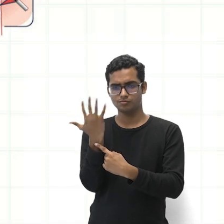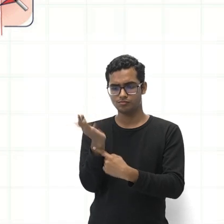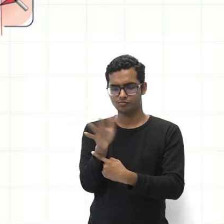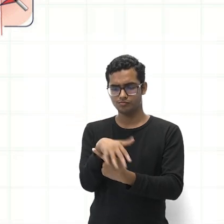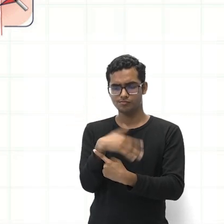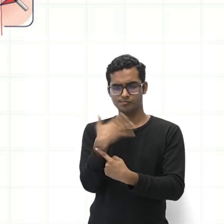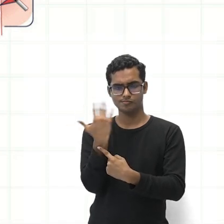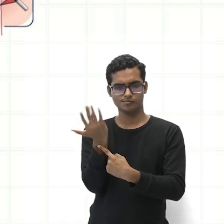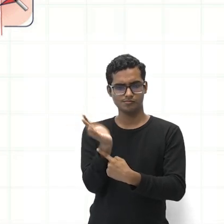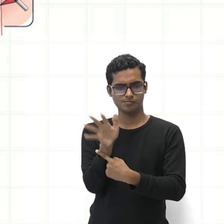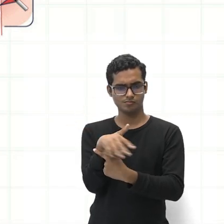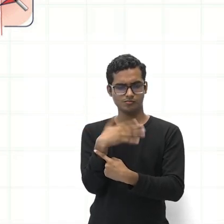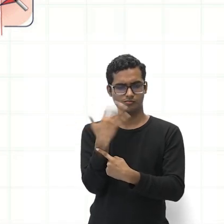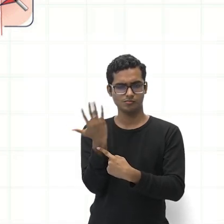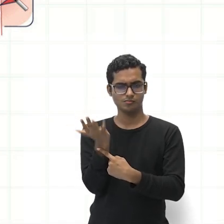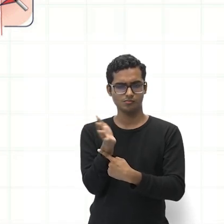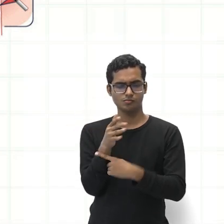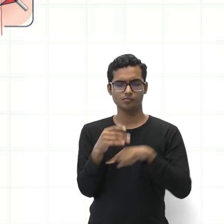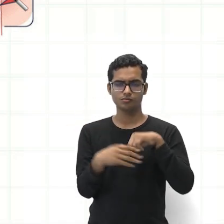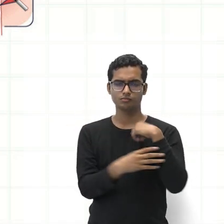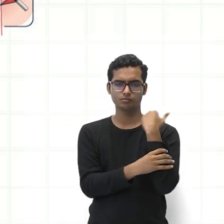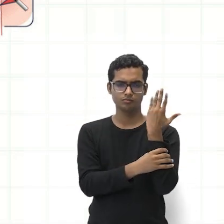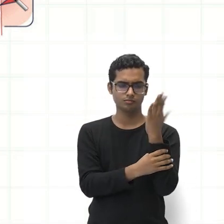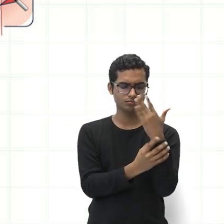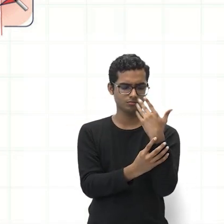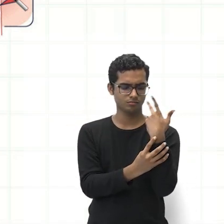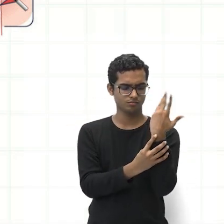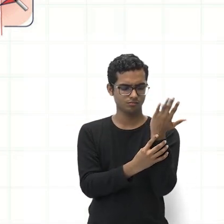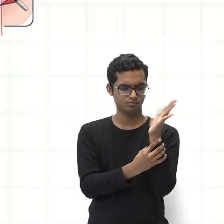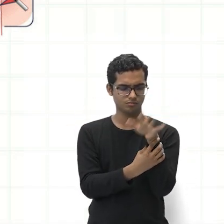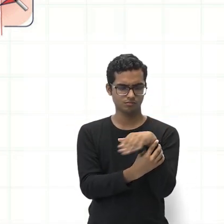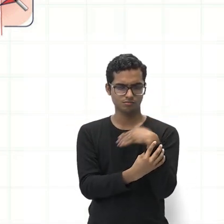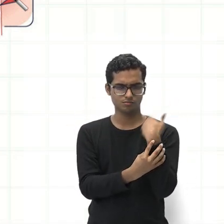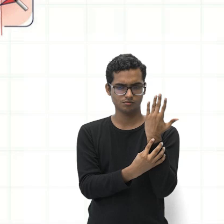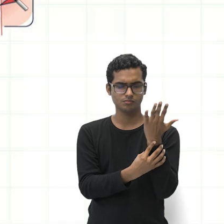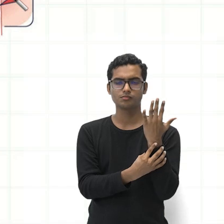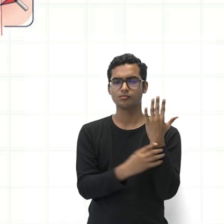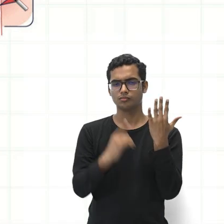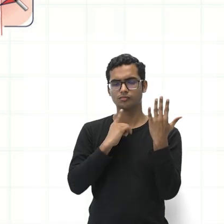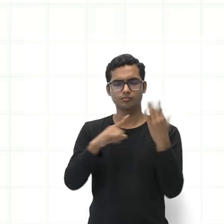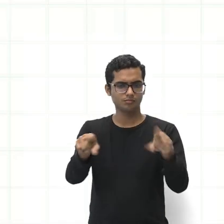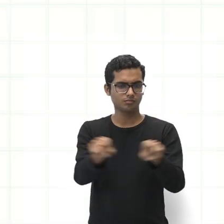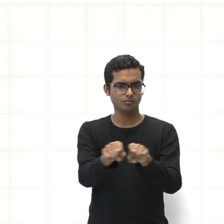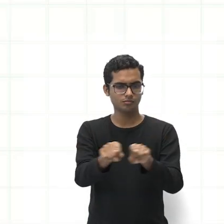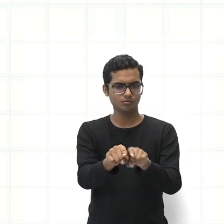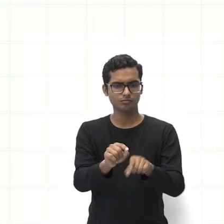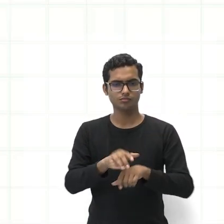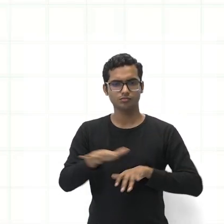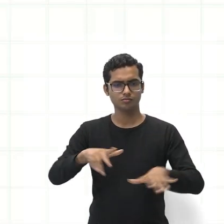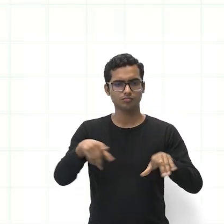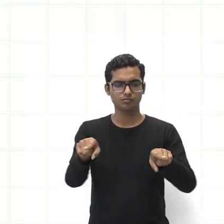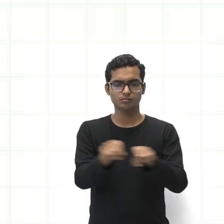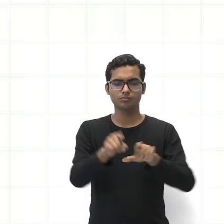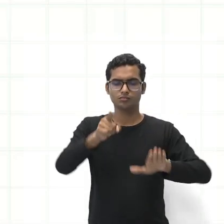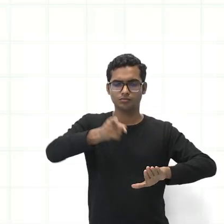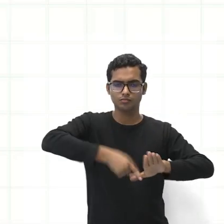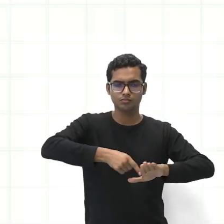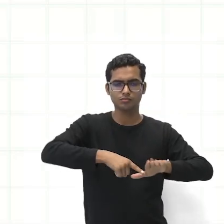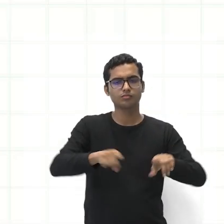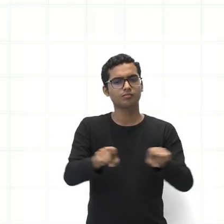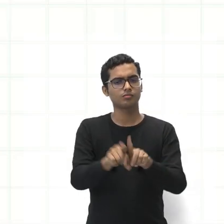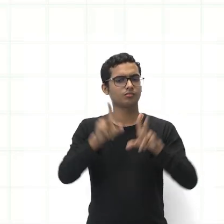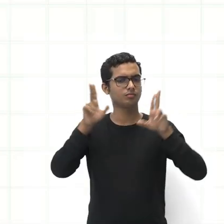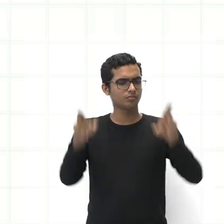mobilidade da movimentação, e assim, no nosso